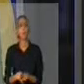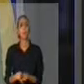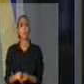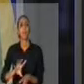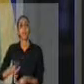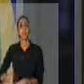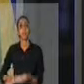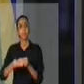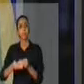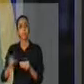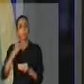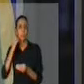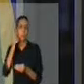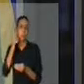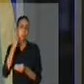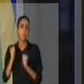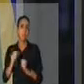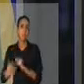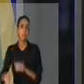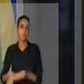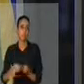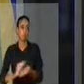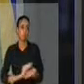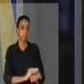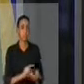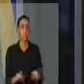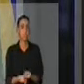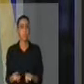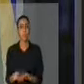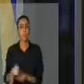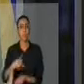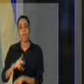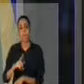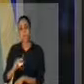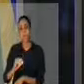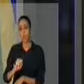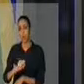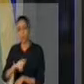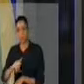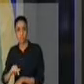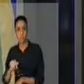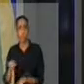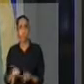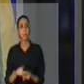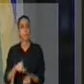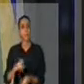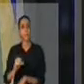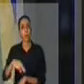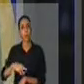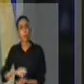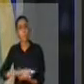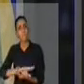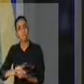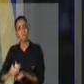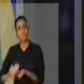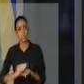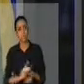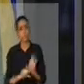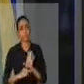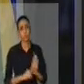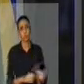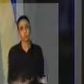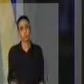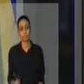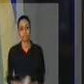equipamentos, e incentivos, como o ProOSP em Minas Gerais, e Pronom, entre outros.